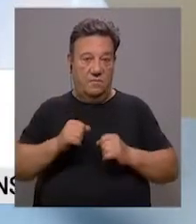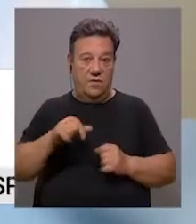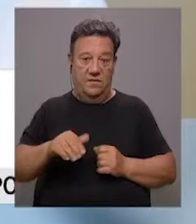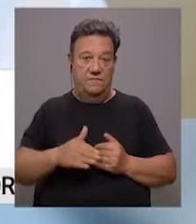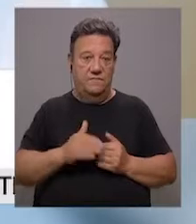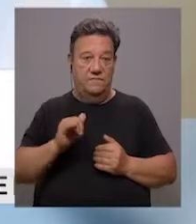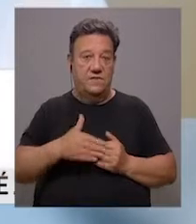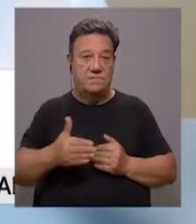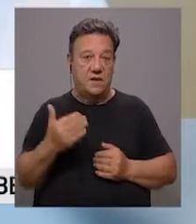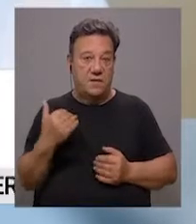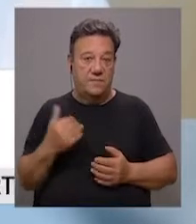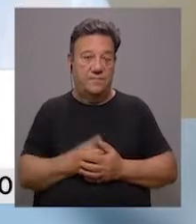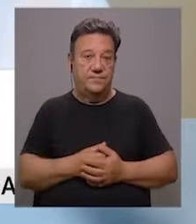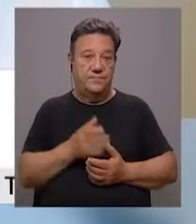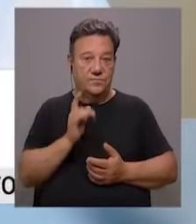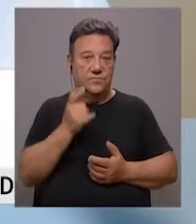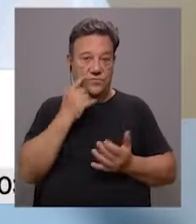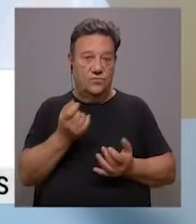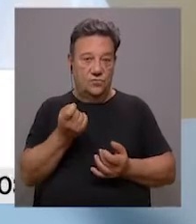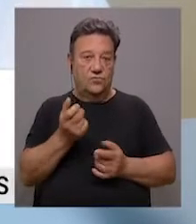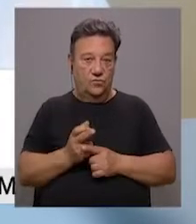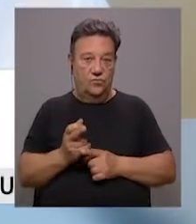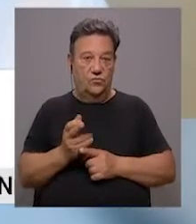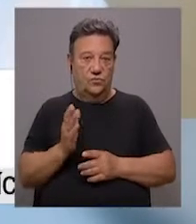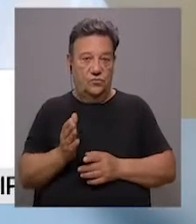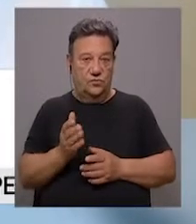semana? Já se nota um crescente